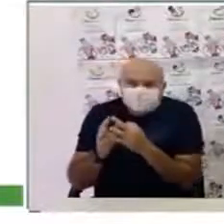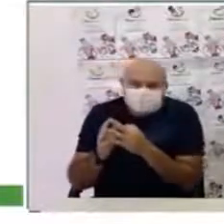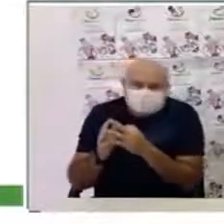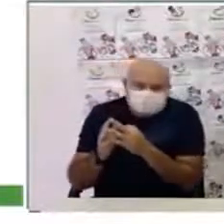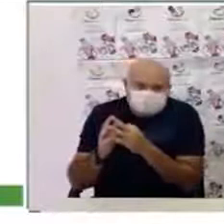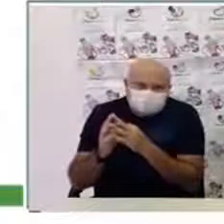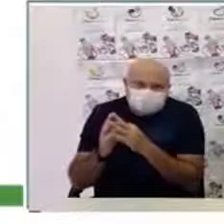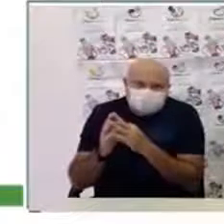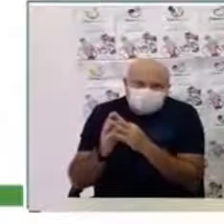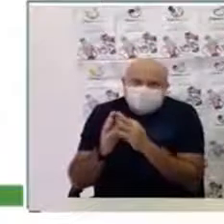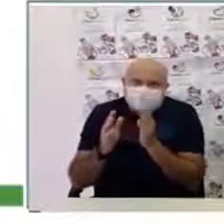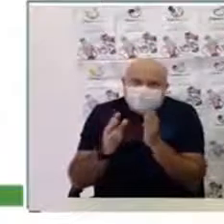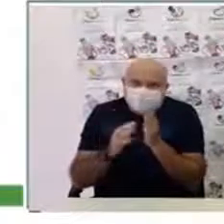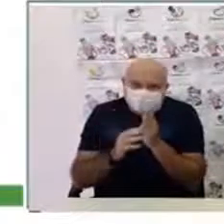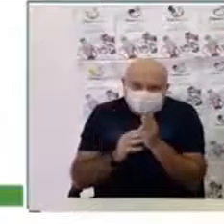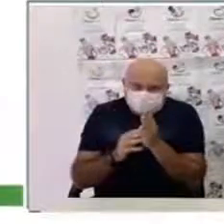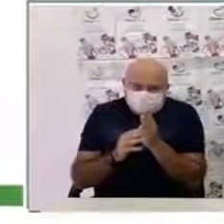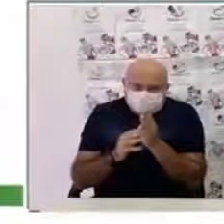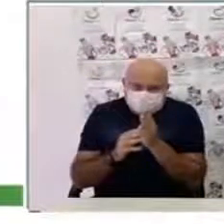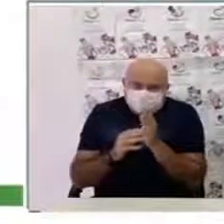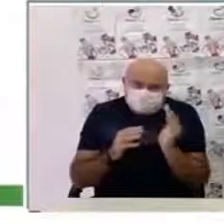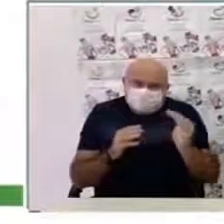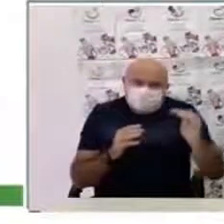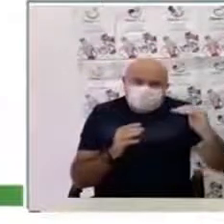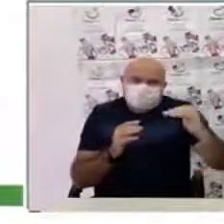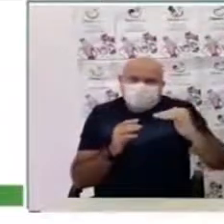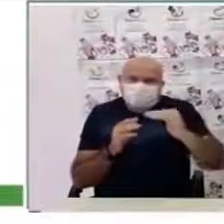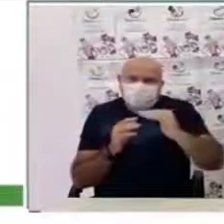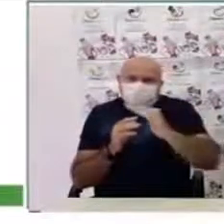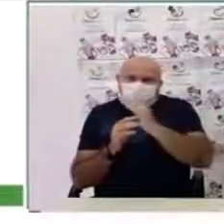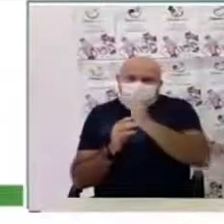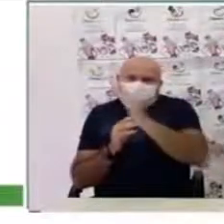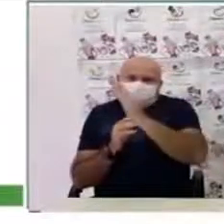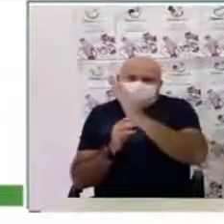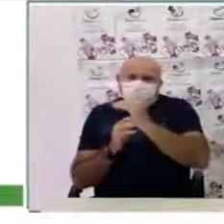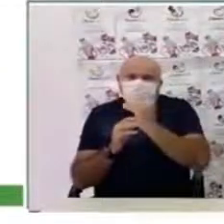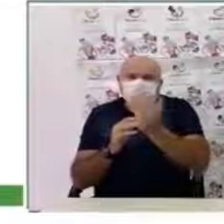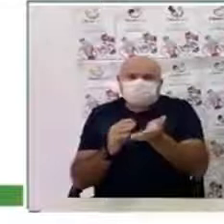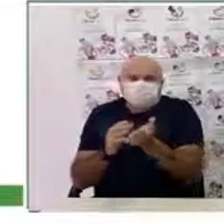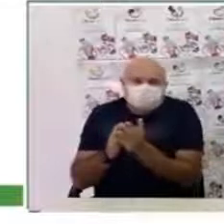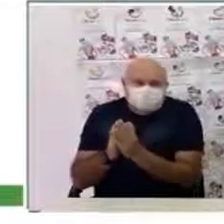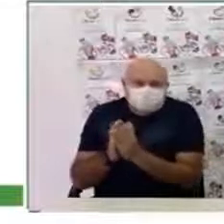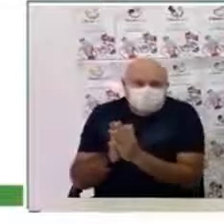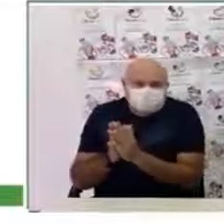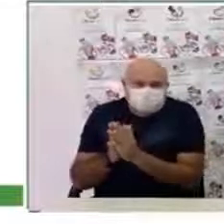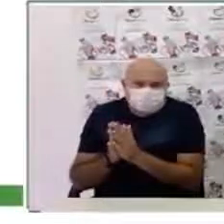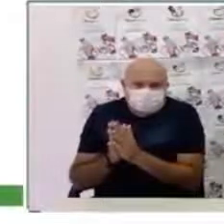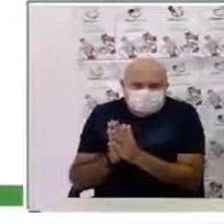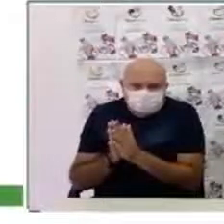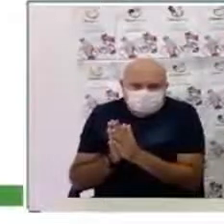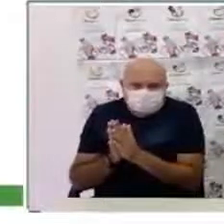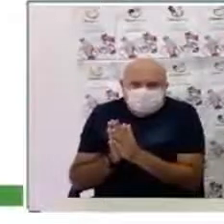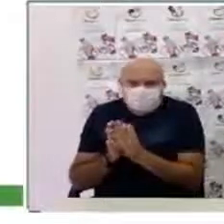de radiações naturais. A beta, se ela sofrer um desvio para a placa positiva, então eu vou entender que a beta tem carga